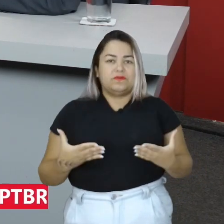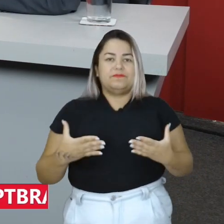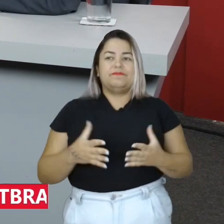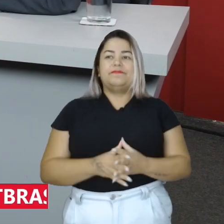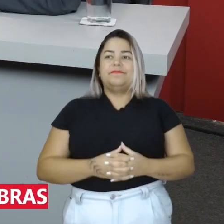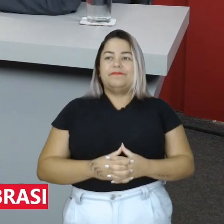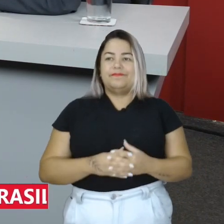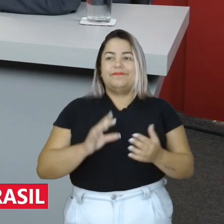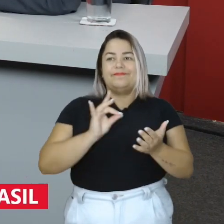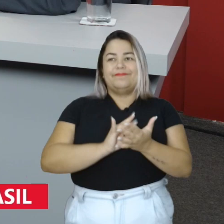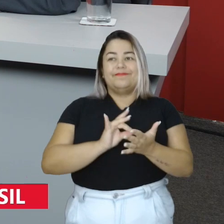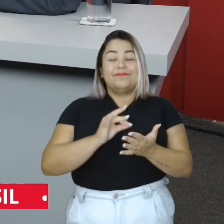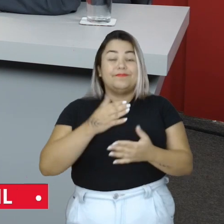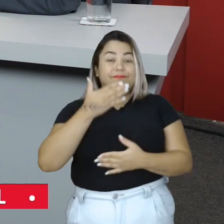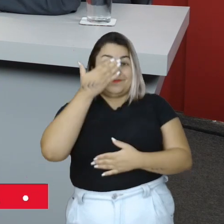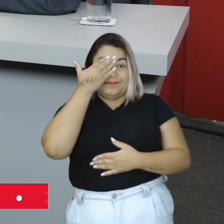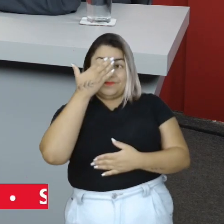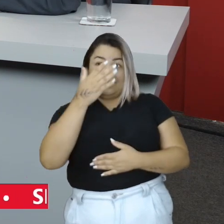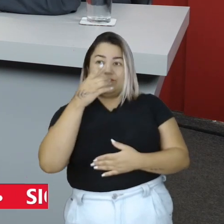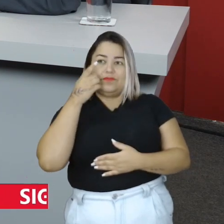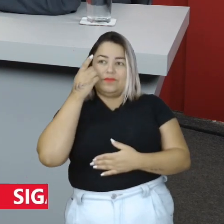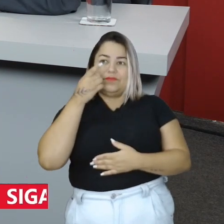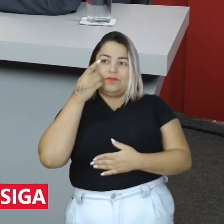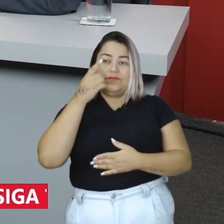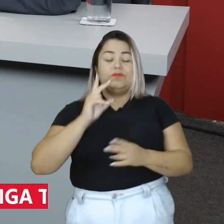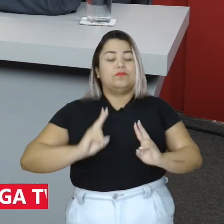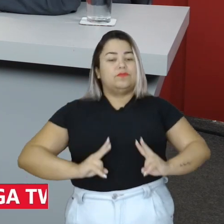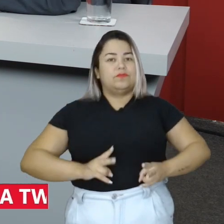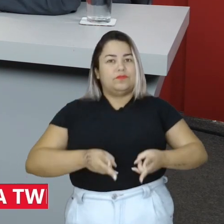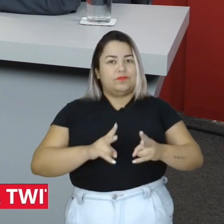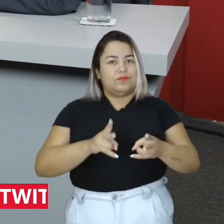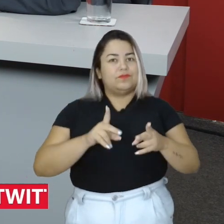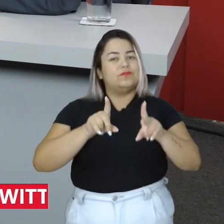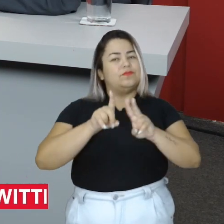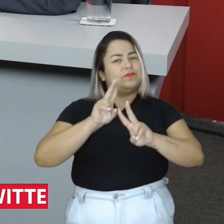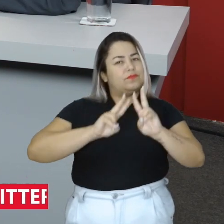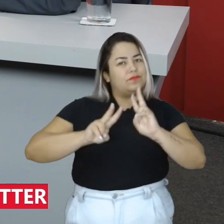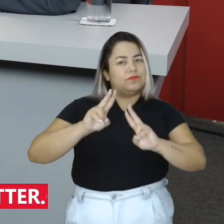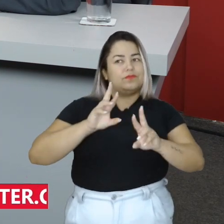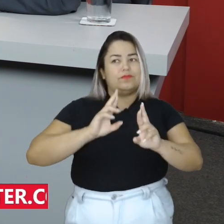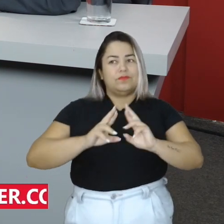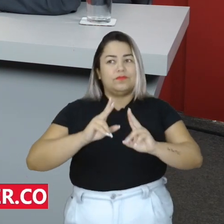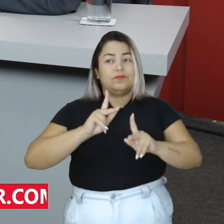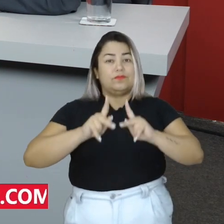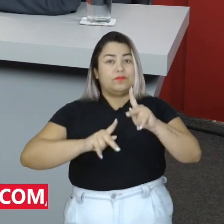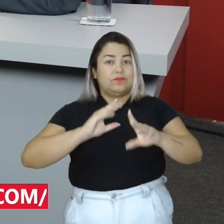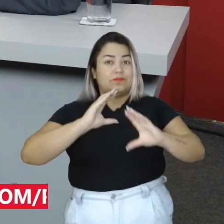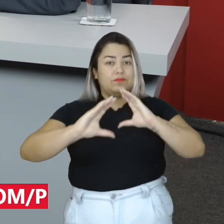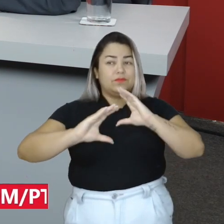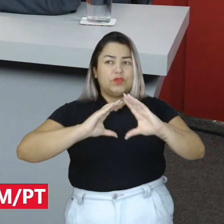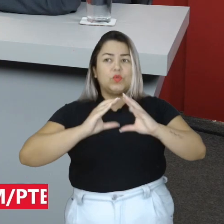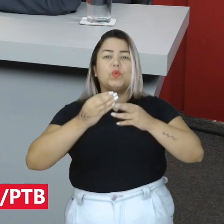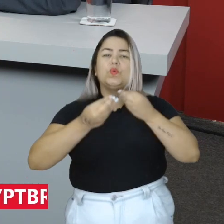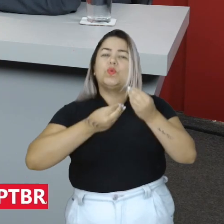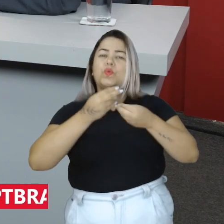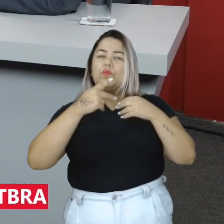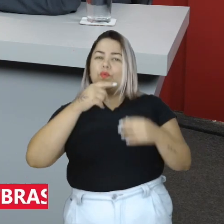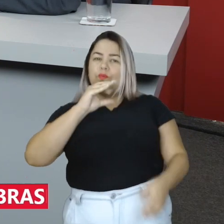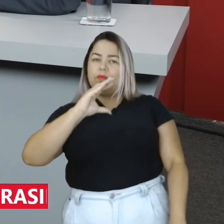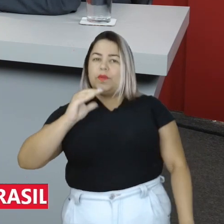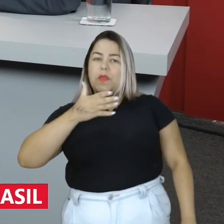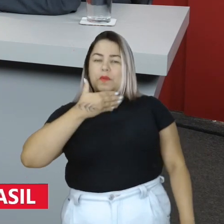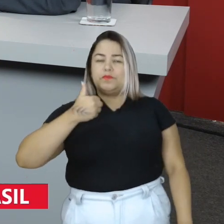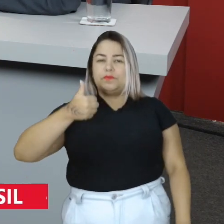com certeza. Obrigada, deputado. Obrigado a você. E você continue ligado na Rede Povo de Comunicação para saber como é que o PAC está melhorando a